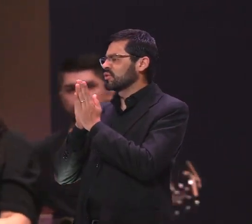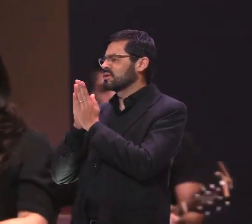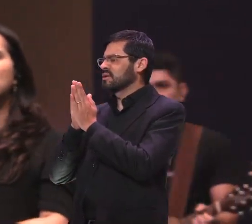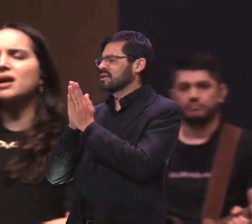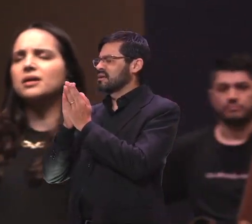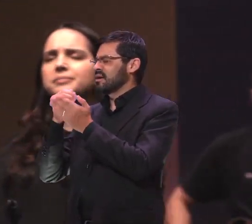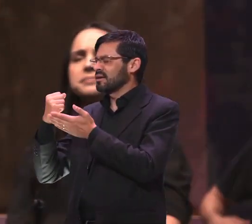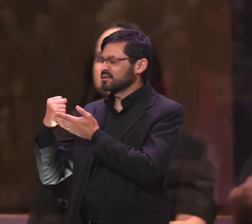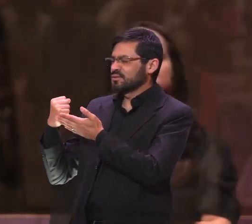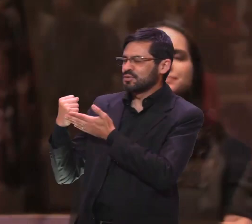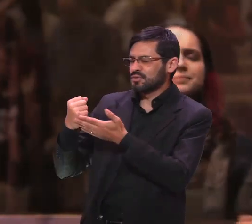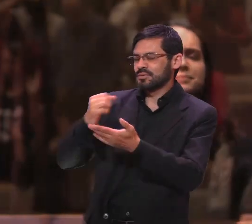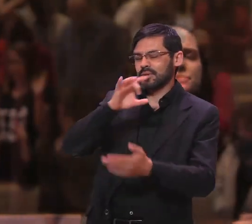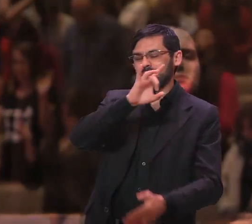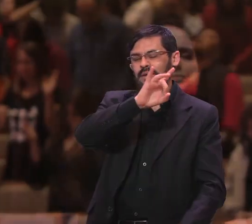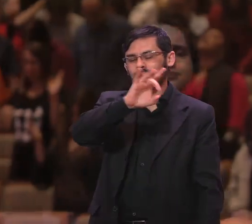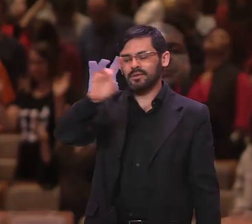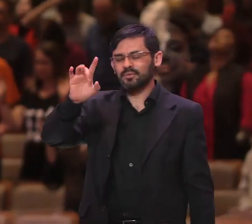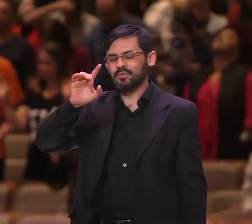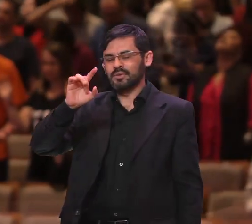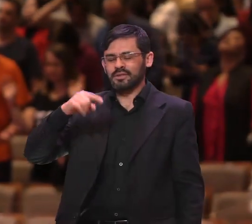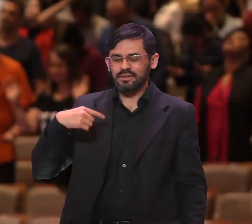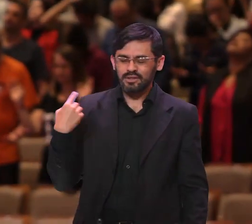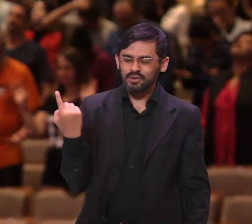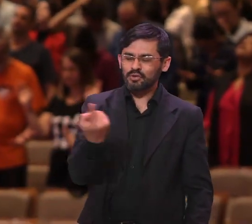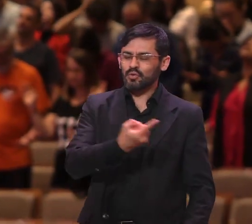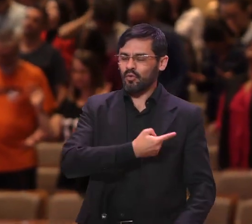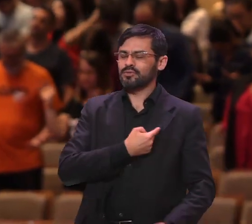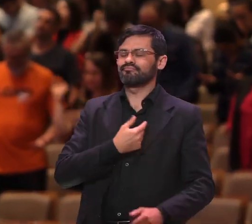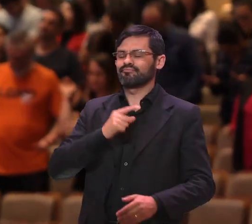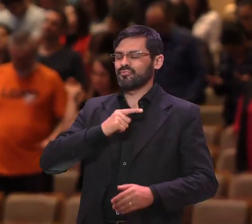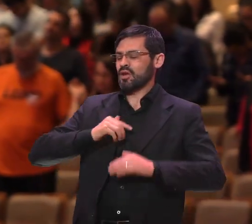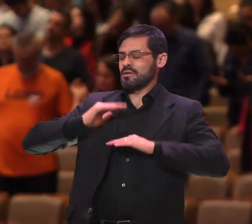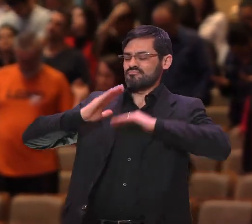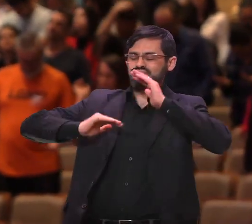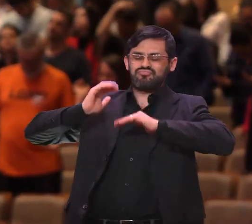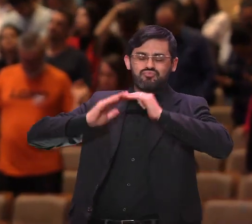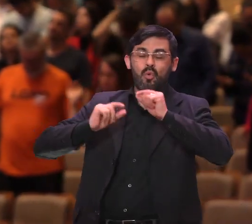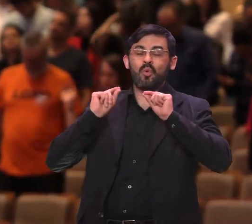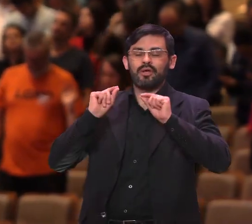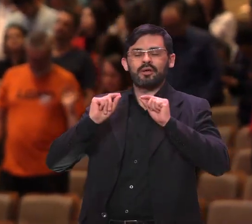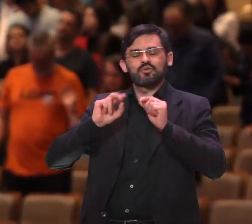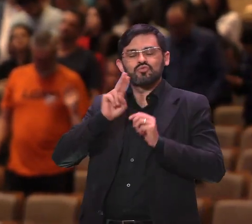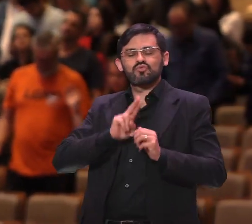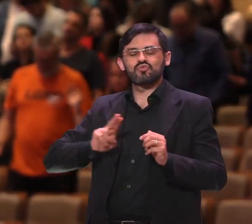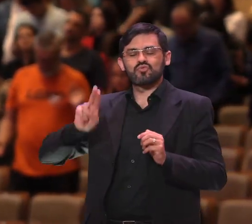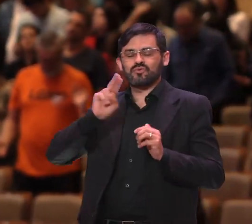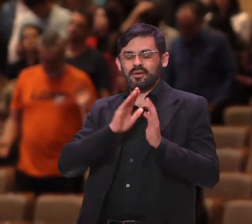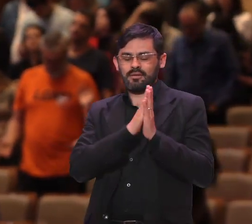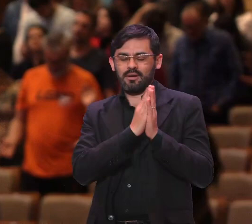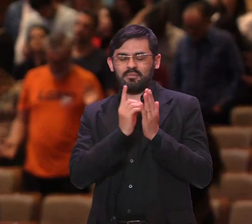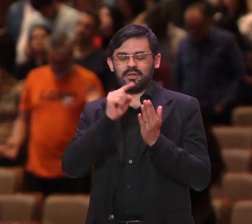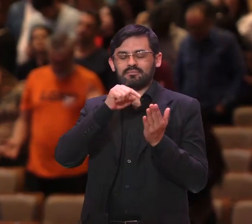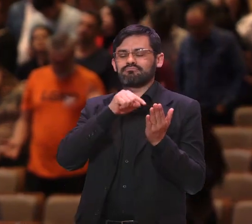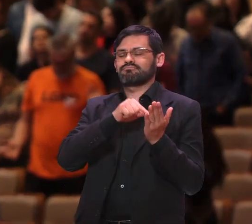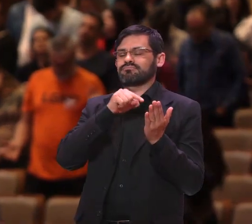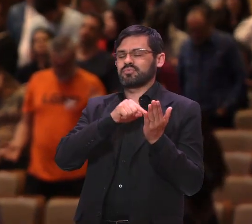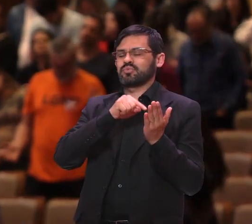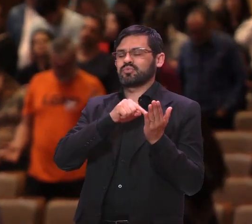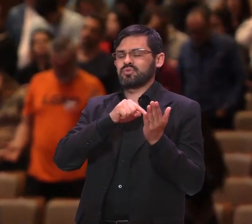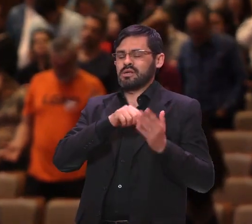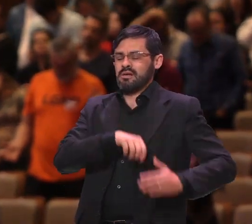habilita o Teu povo, que sejamos hábeis no uso desta arma, a espada